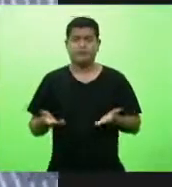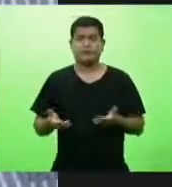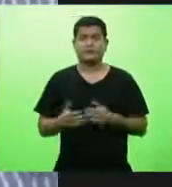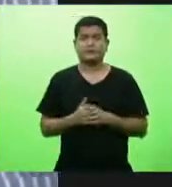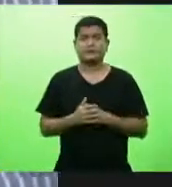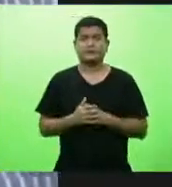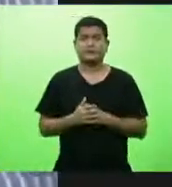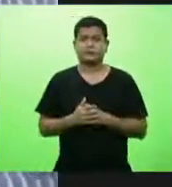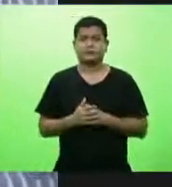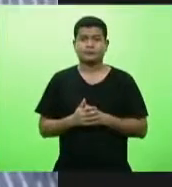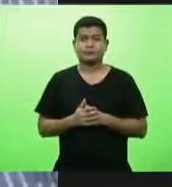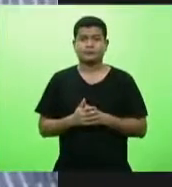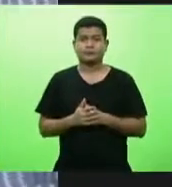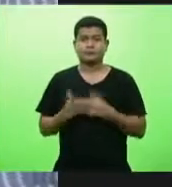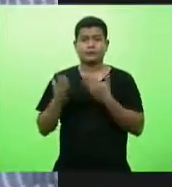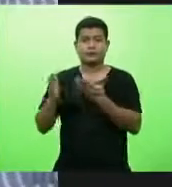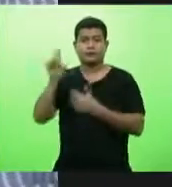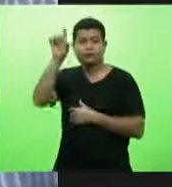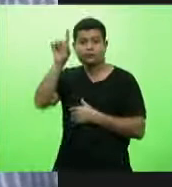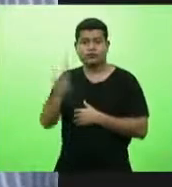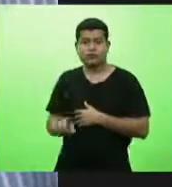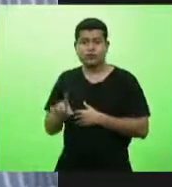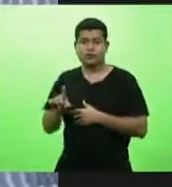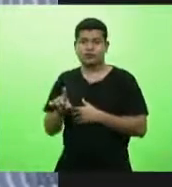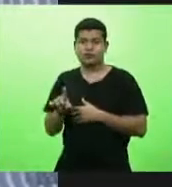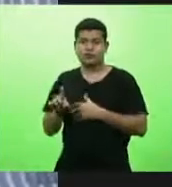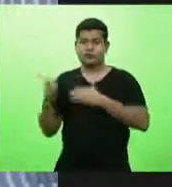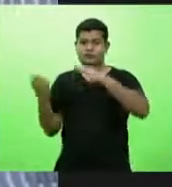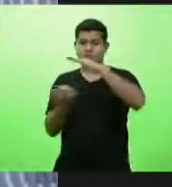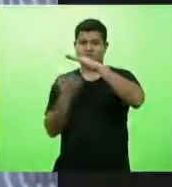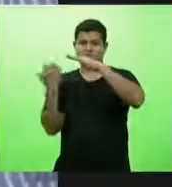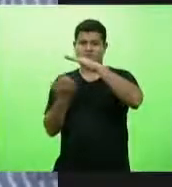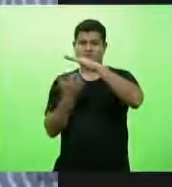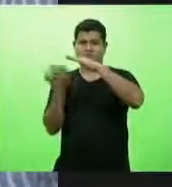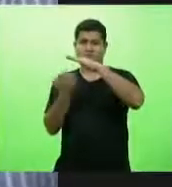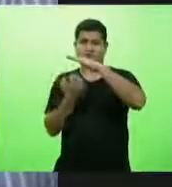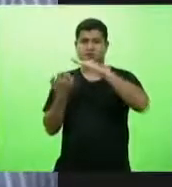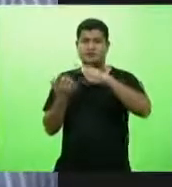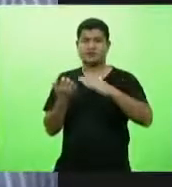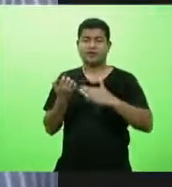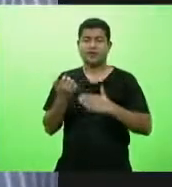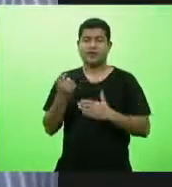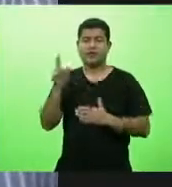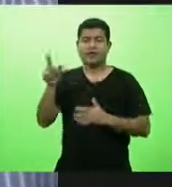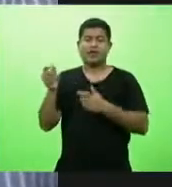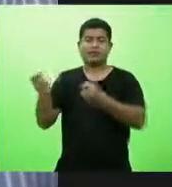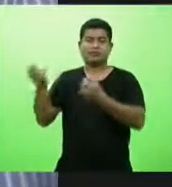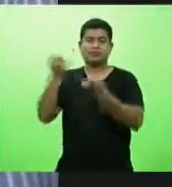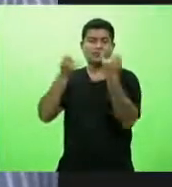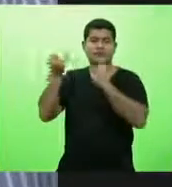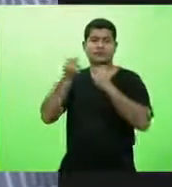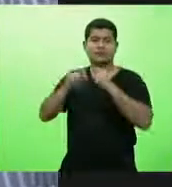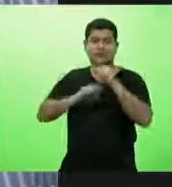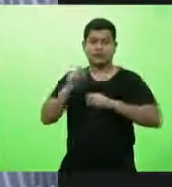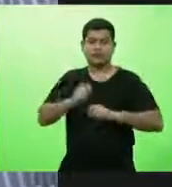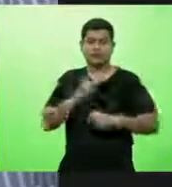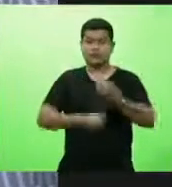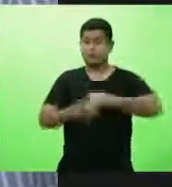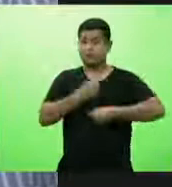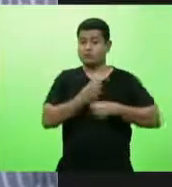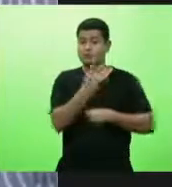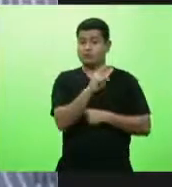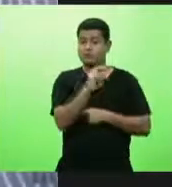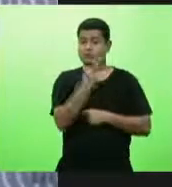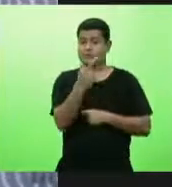hoje por um diretor de uma empresa de que o ano passado, em meados do ano passado,